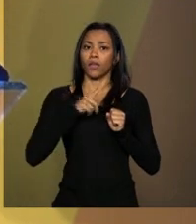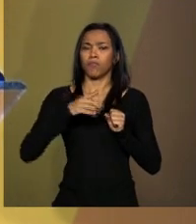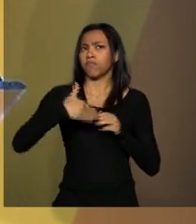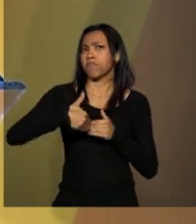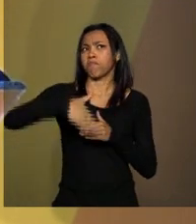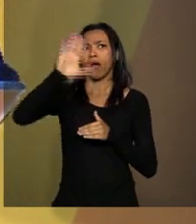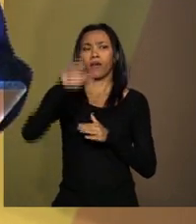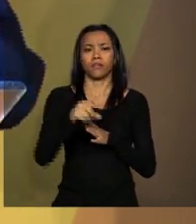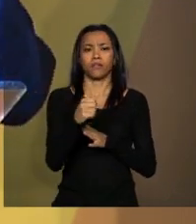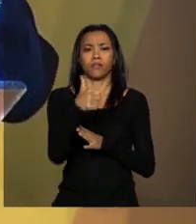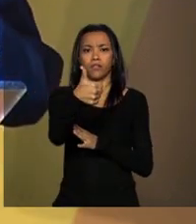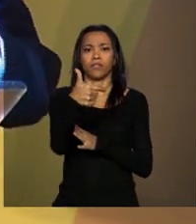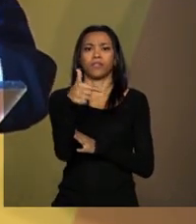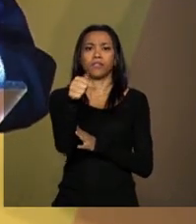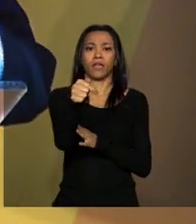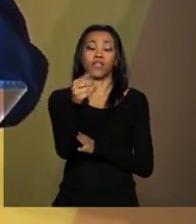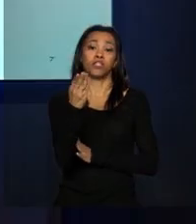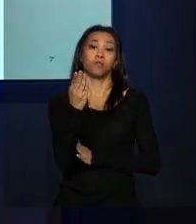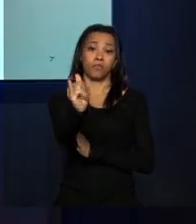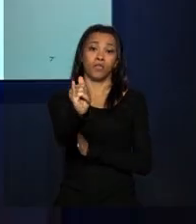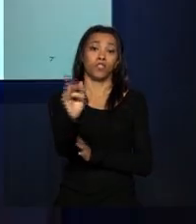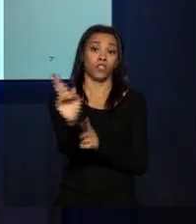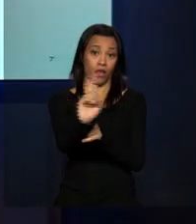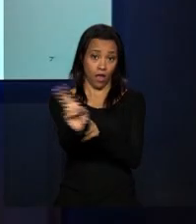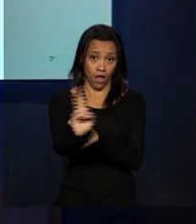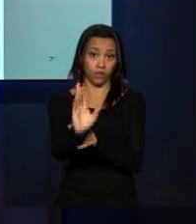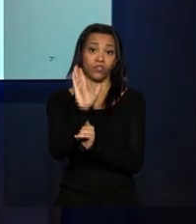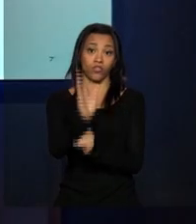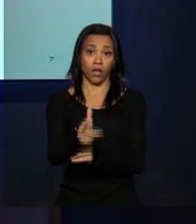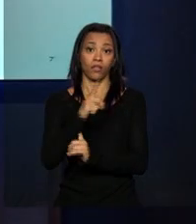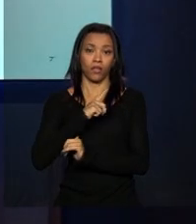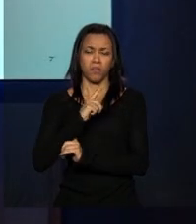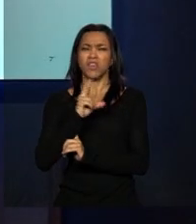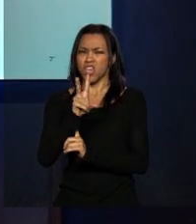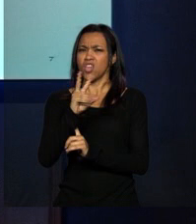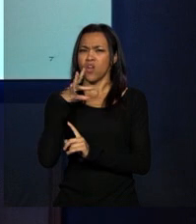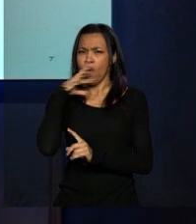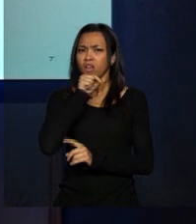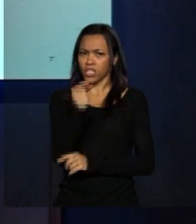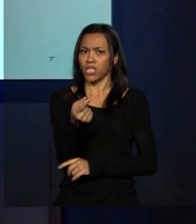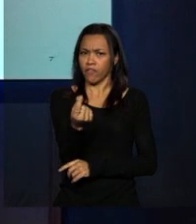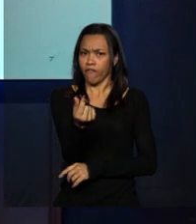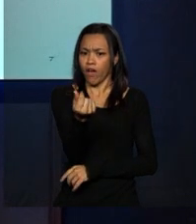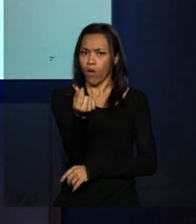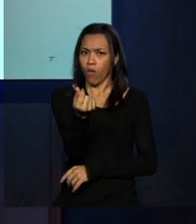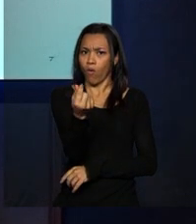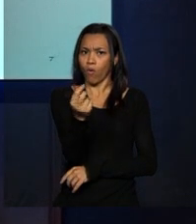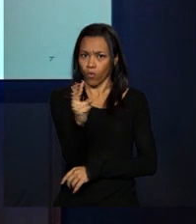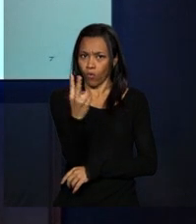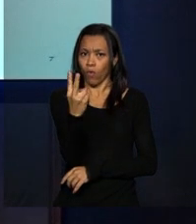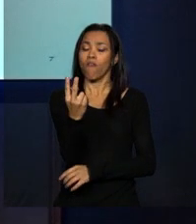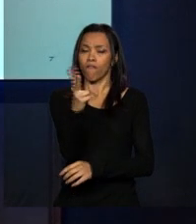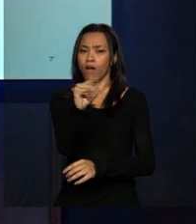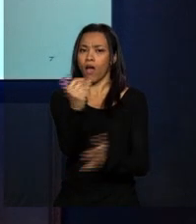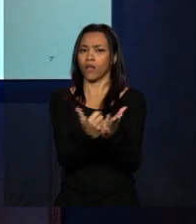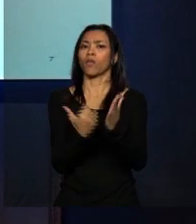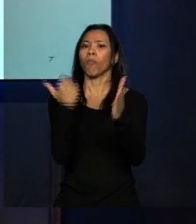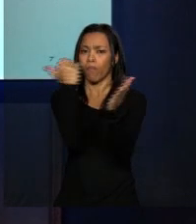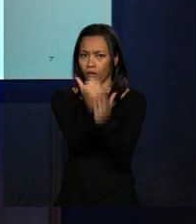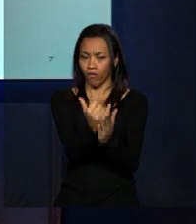17 bilhões de reais até agora mas acreditamos que será dobrada essa quantidade e que